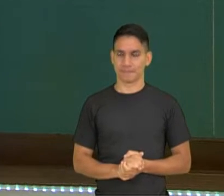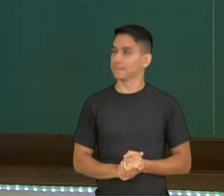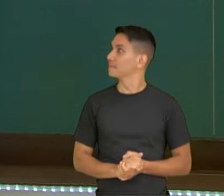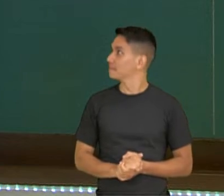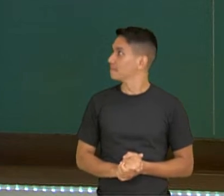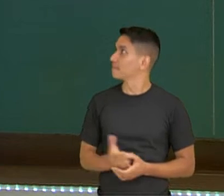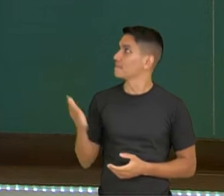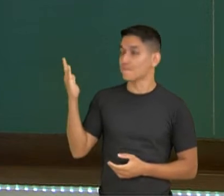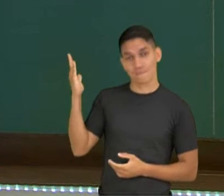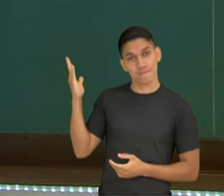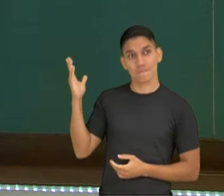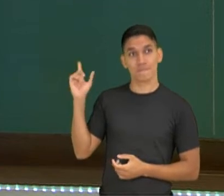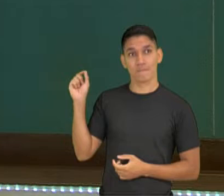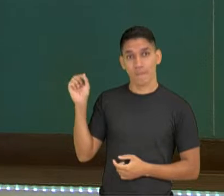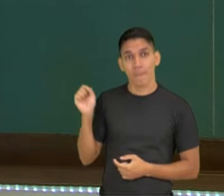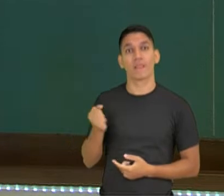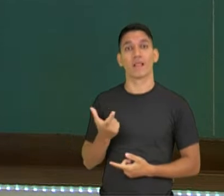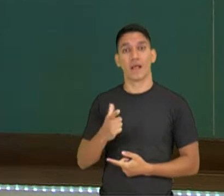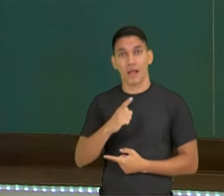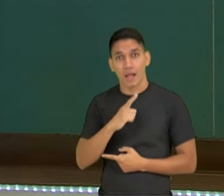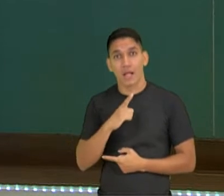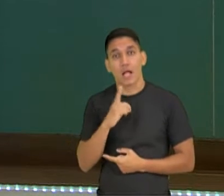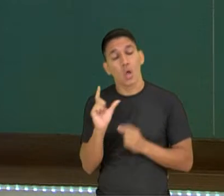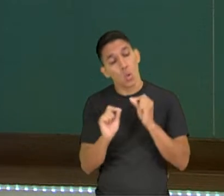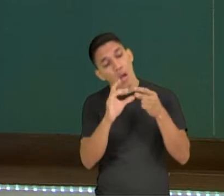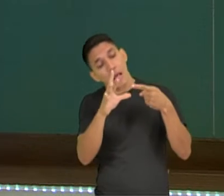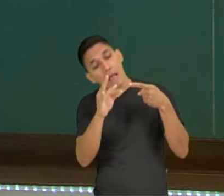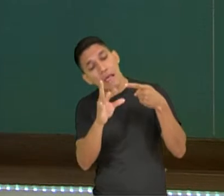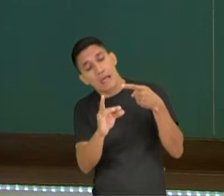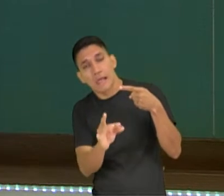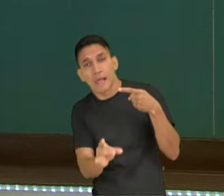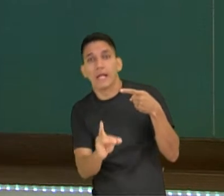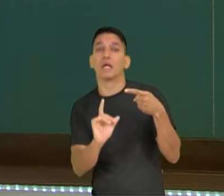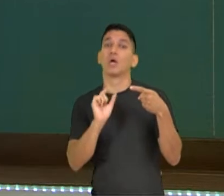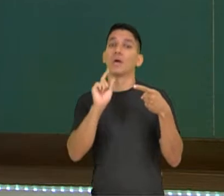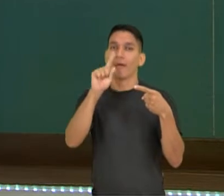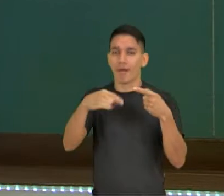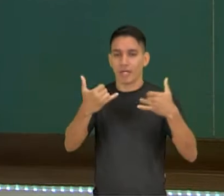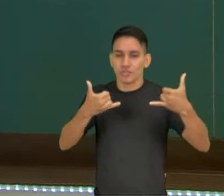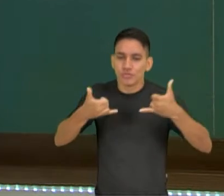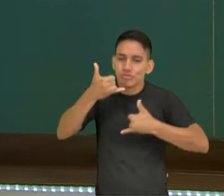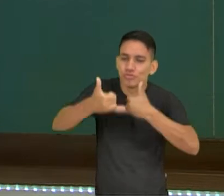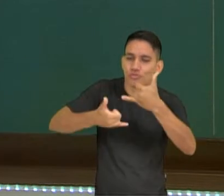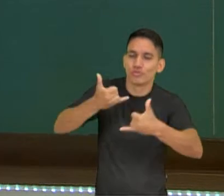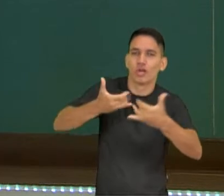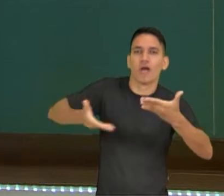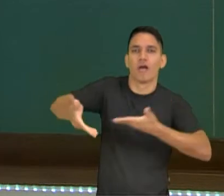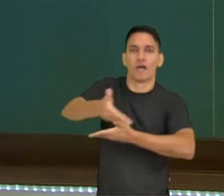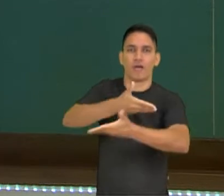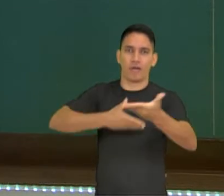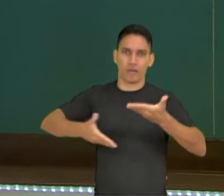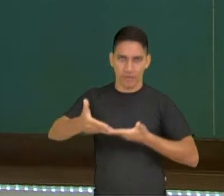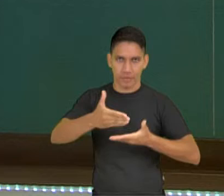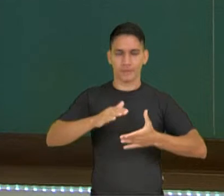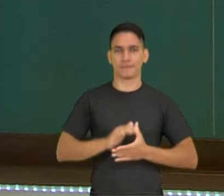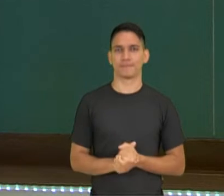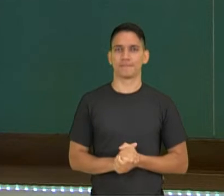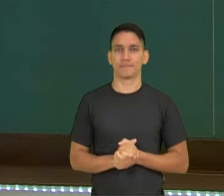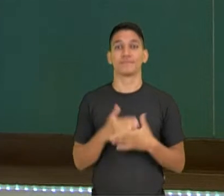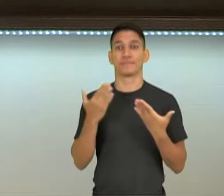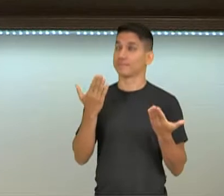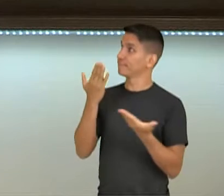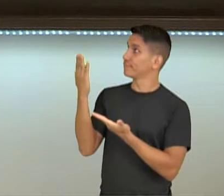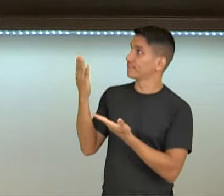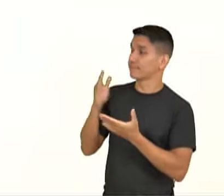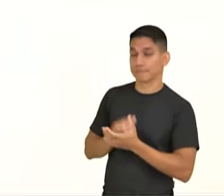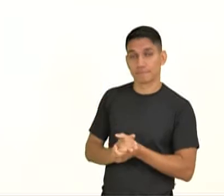E a gente vai ver agora a definição do que são jogos cooperativos. Vamos entender o que são os jogos cooperativos. Então, a definição